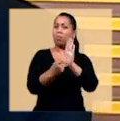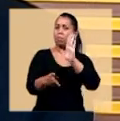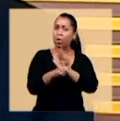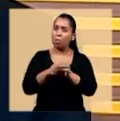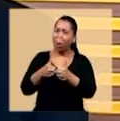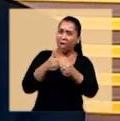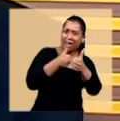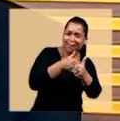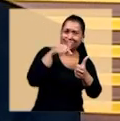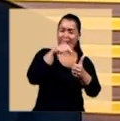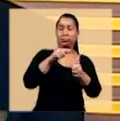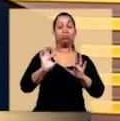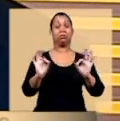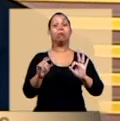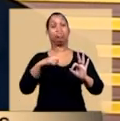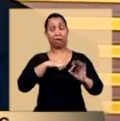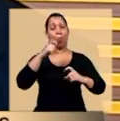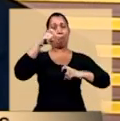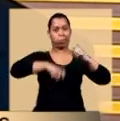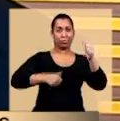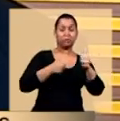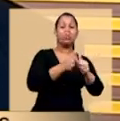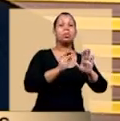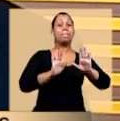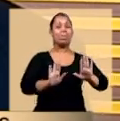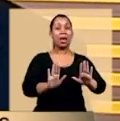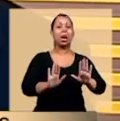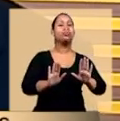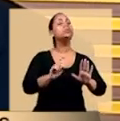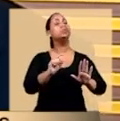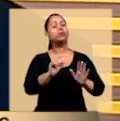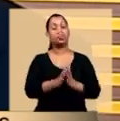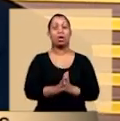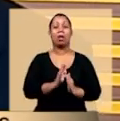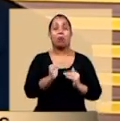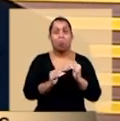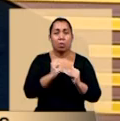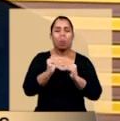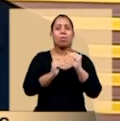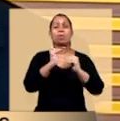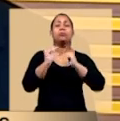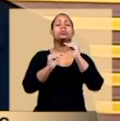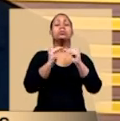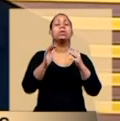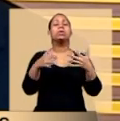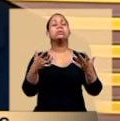o assédio moral. O que nós temos é o assédio sexual, mas o assédio moral é uma construção